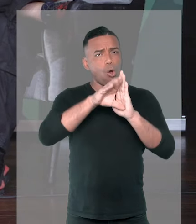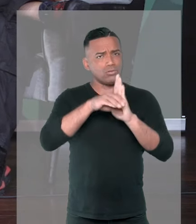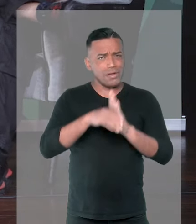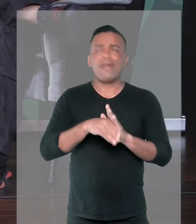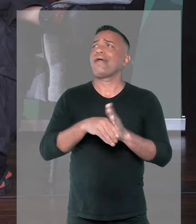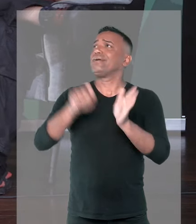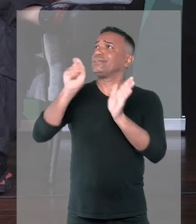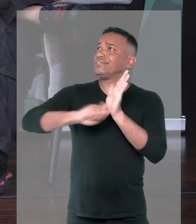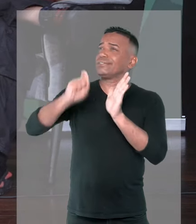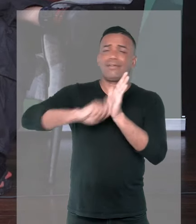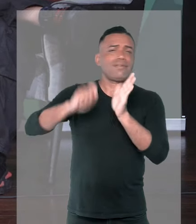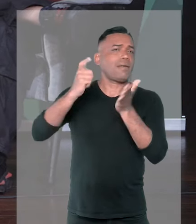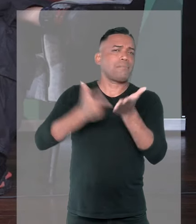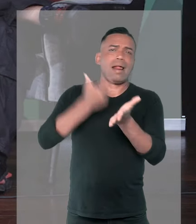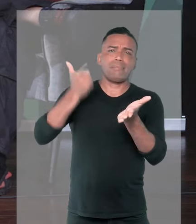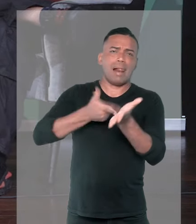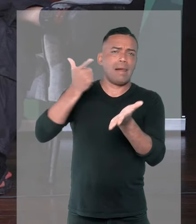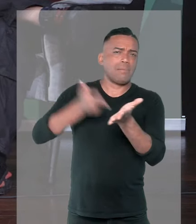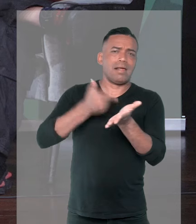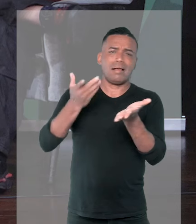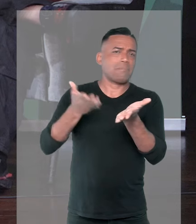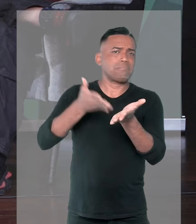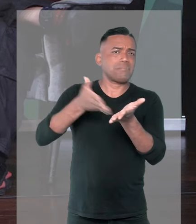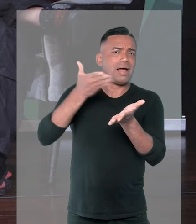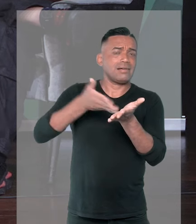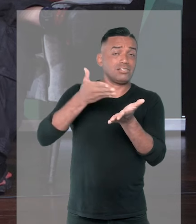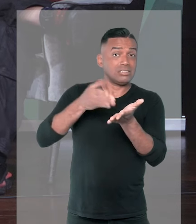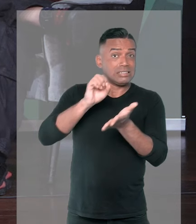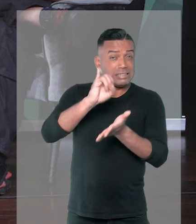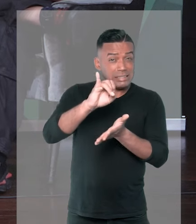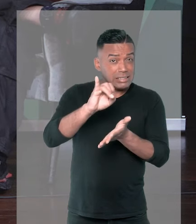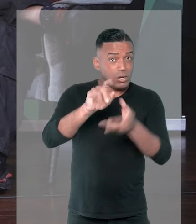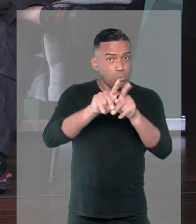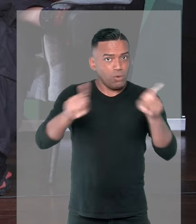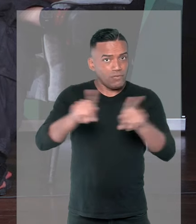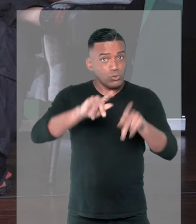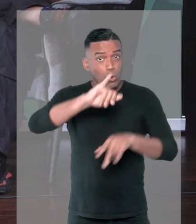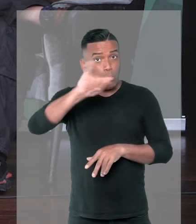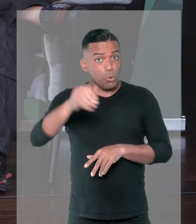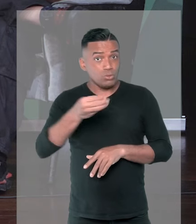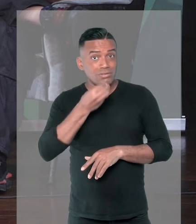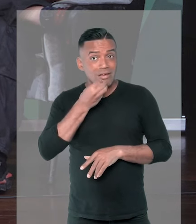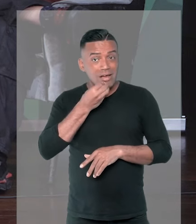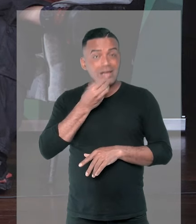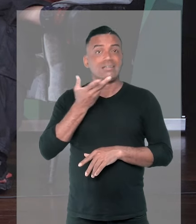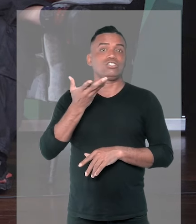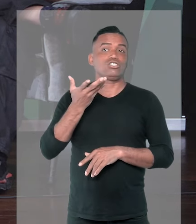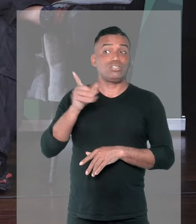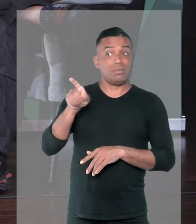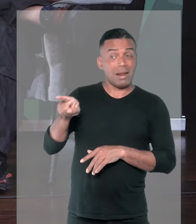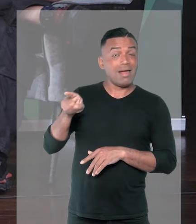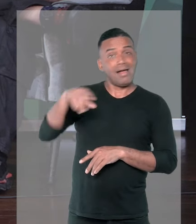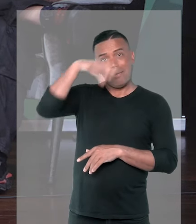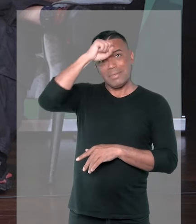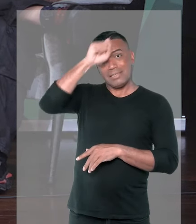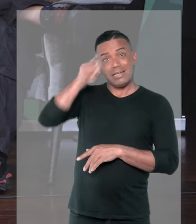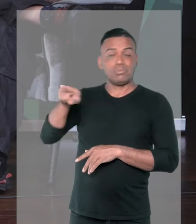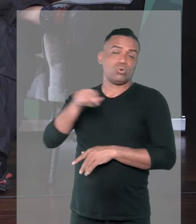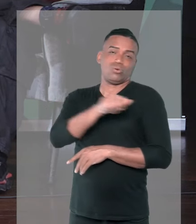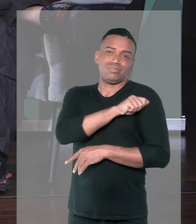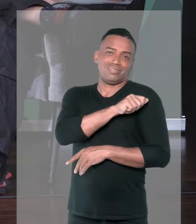escrever milhões de páginas sobre aquele negócio se o professor não criar oportunidades de aprendizado que sejam mágicas pros